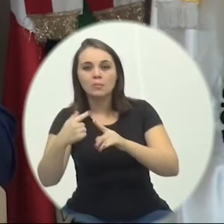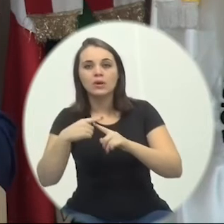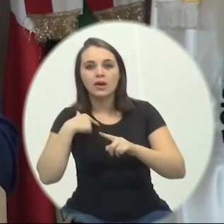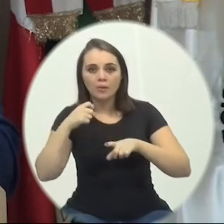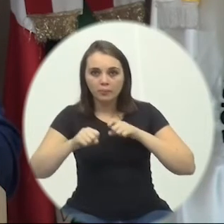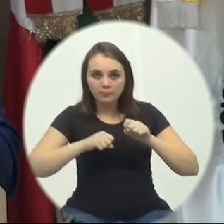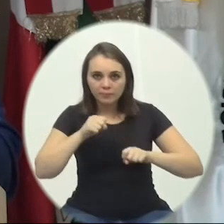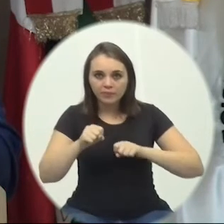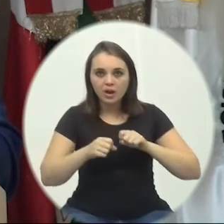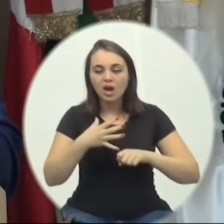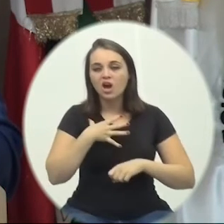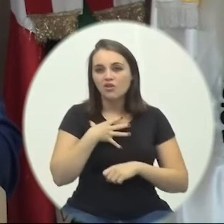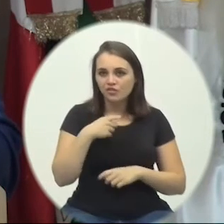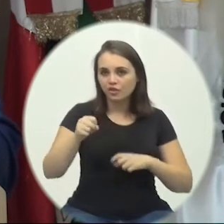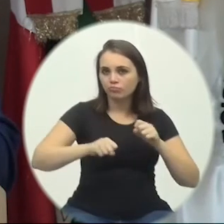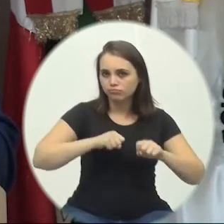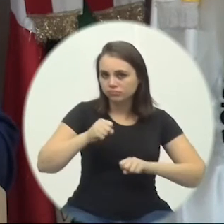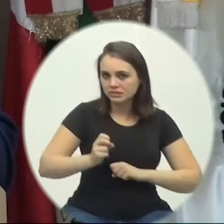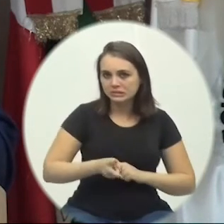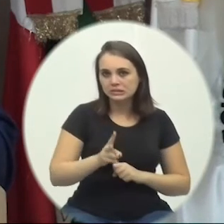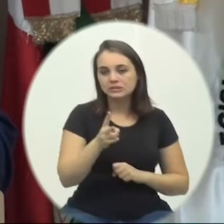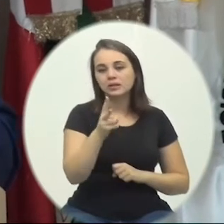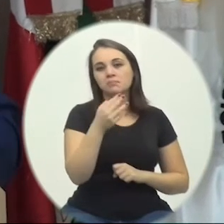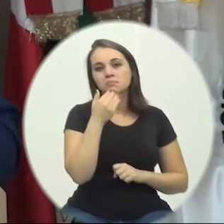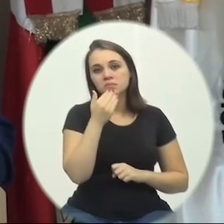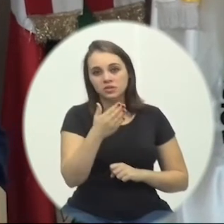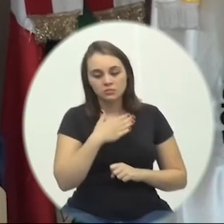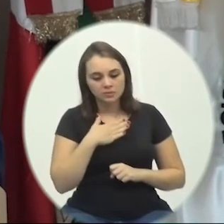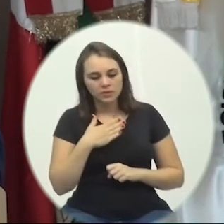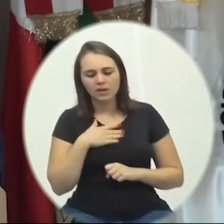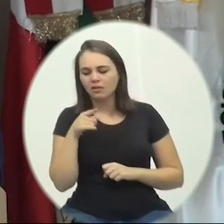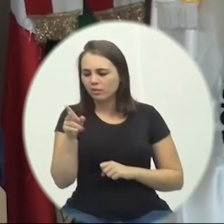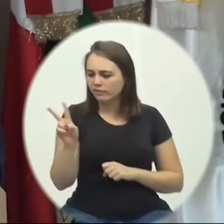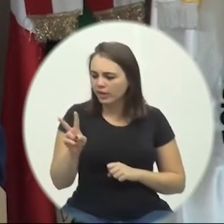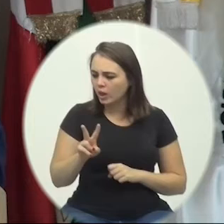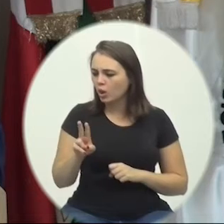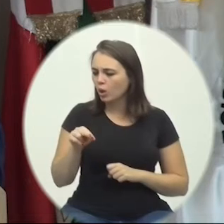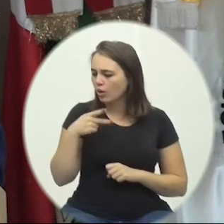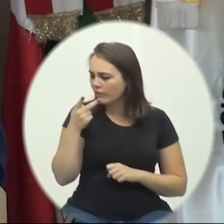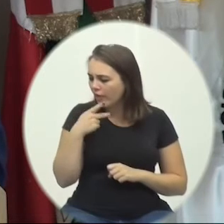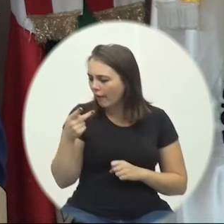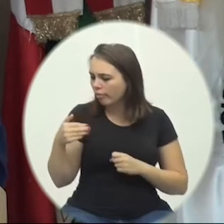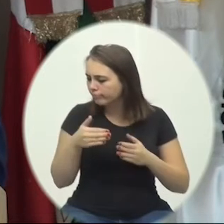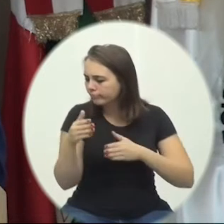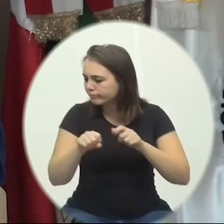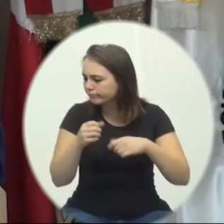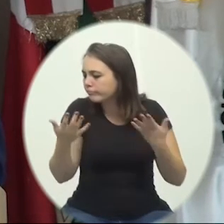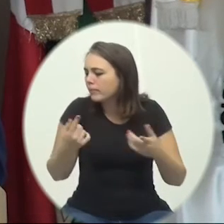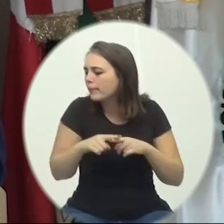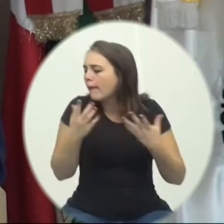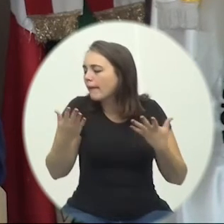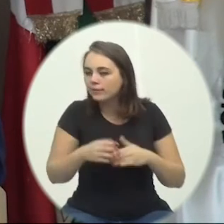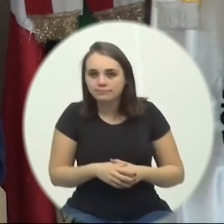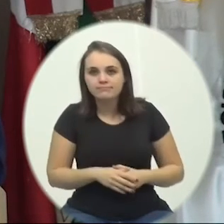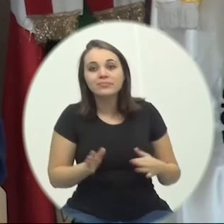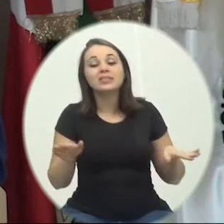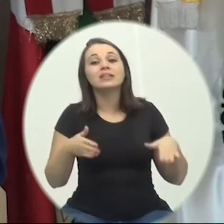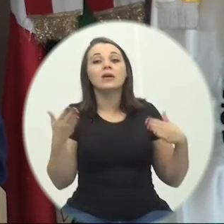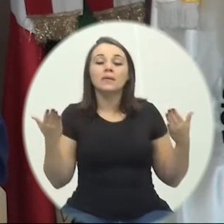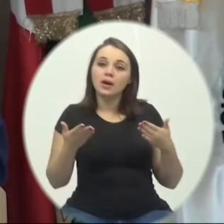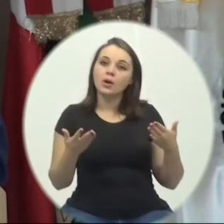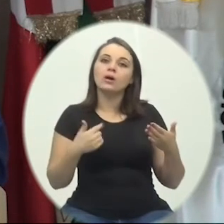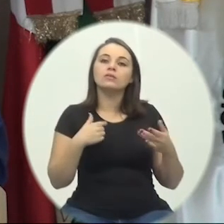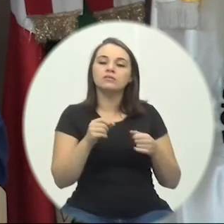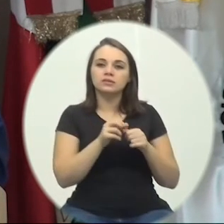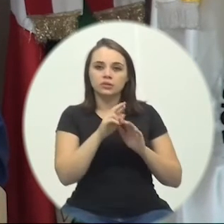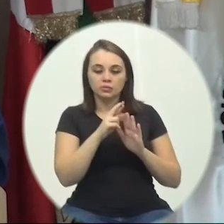pedala direto aí, ele toda a vida está me cobrando. O pai é vereador e o pai nunca fala em ciclovia, ciclofaixa. Então, a gente está fazendo